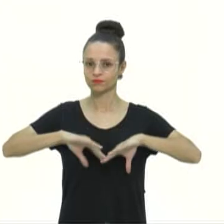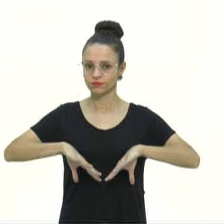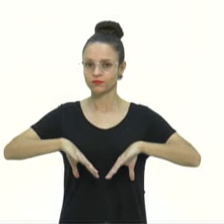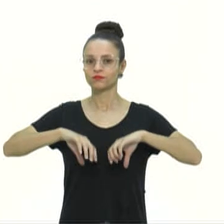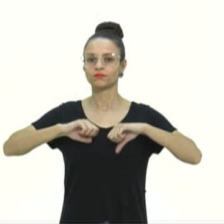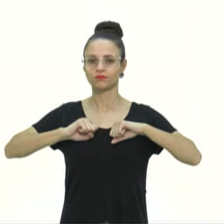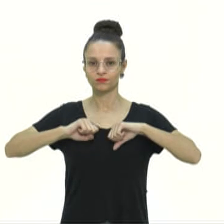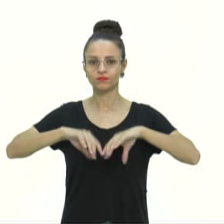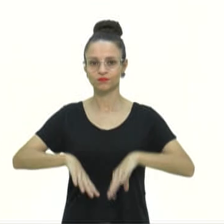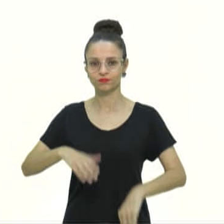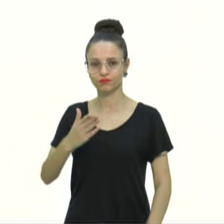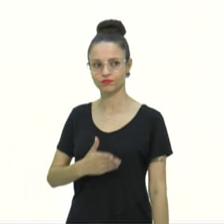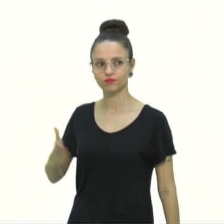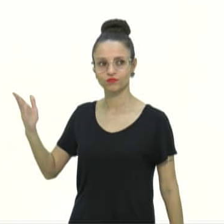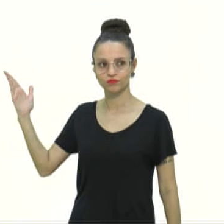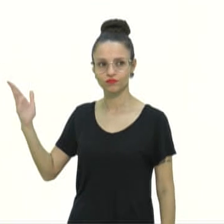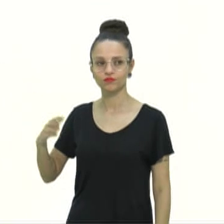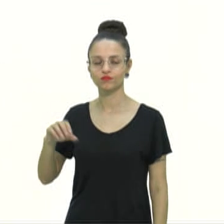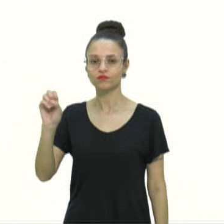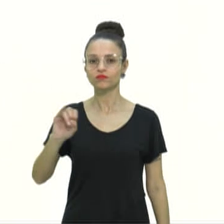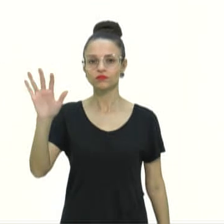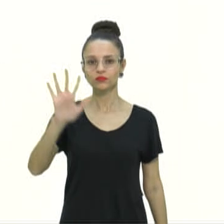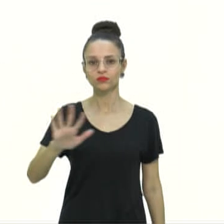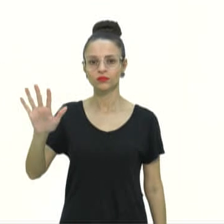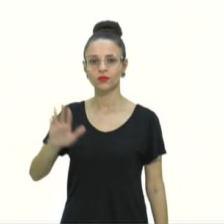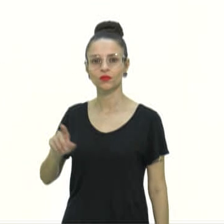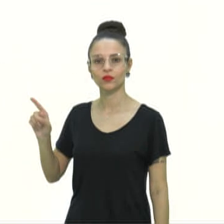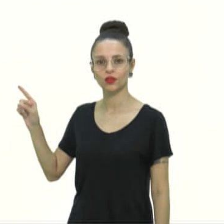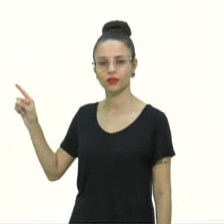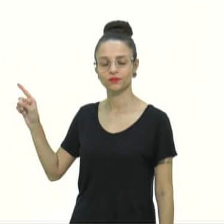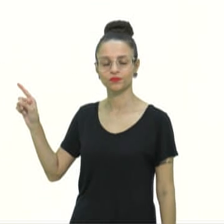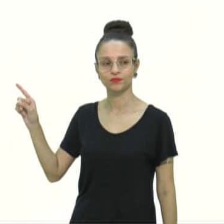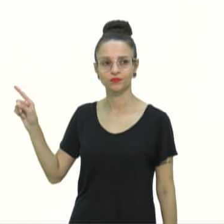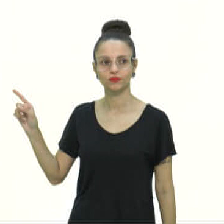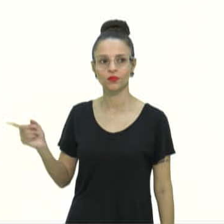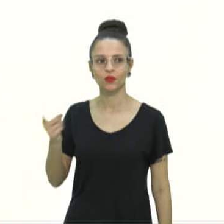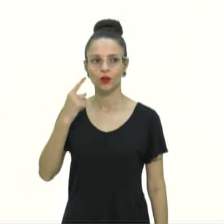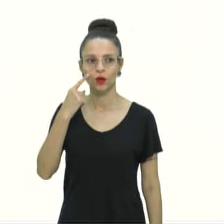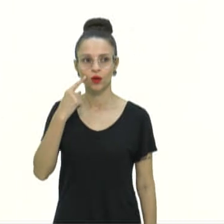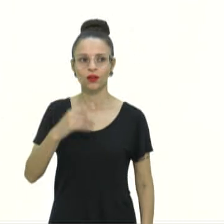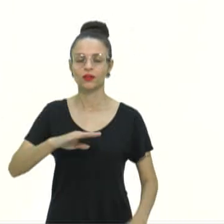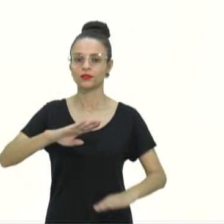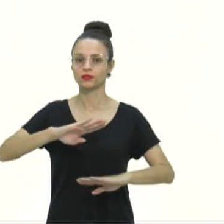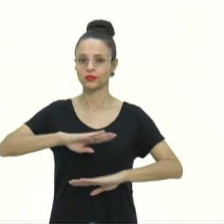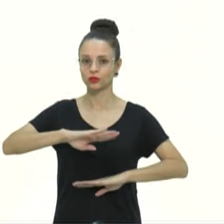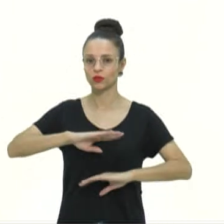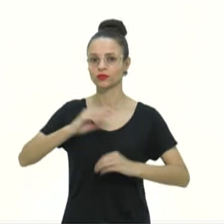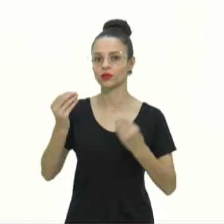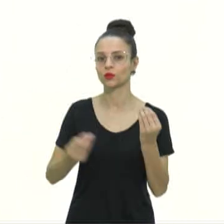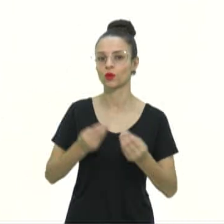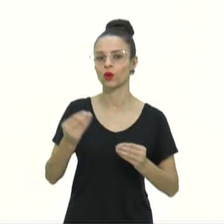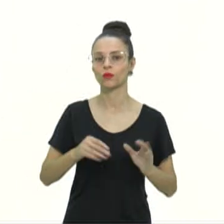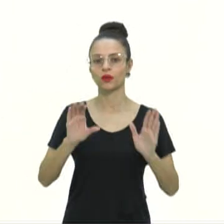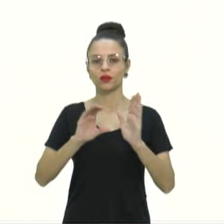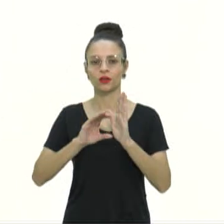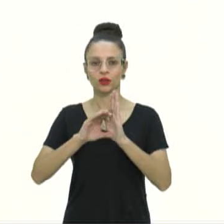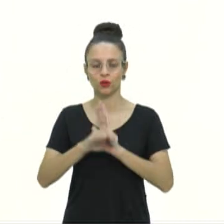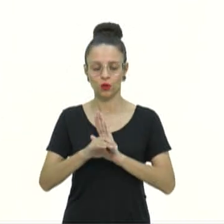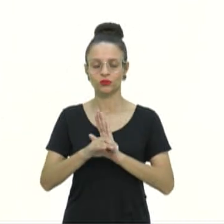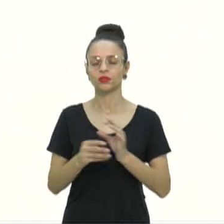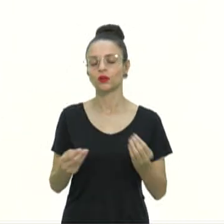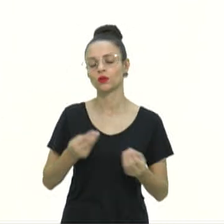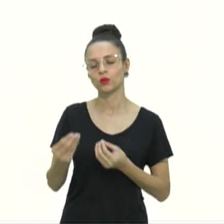respiração, né? Então, aqui está, nessa imagem aqui, nós podemos ver já a situação que envolve o conceito, a